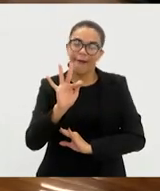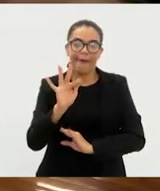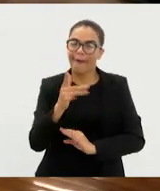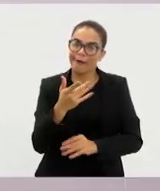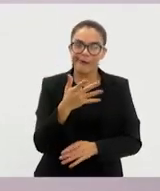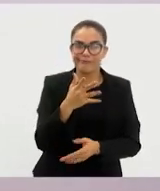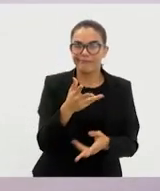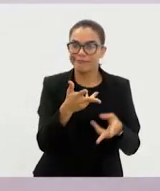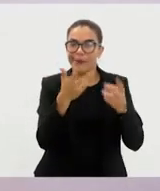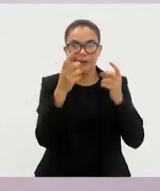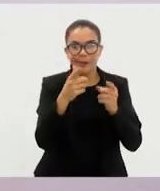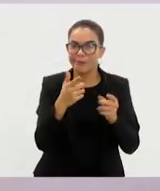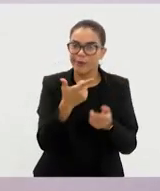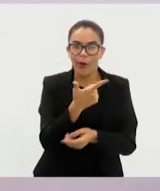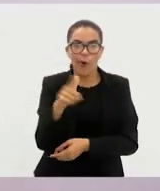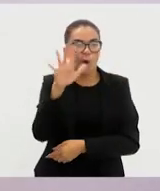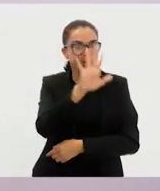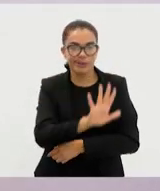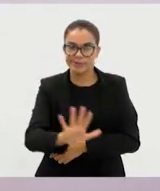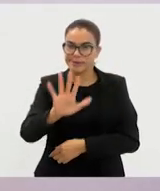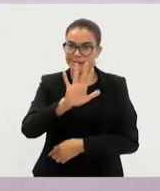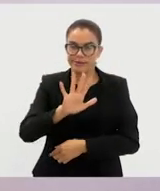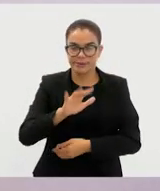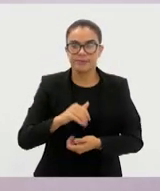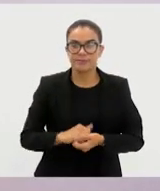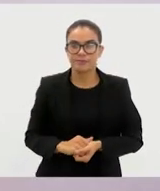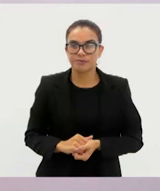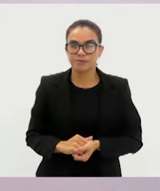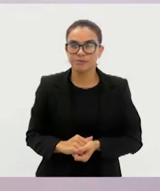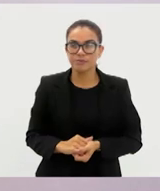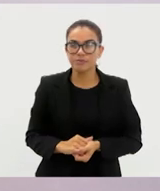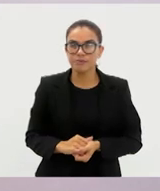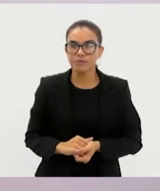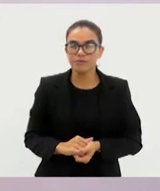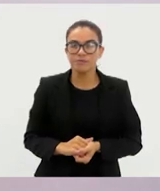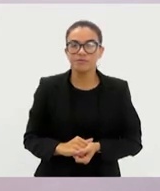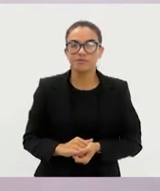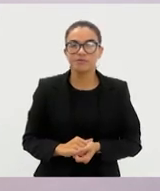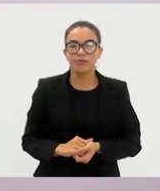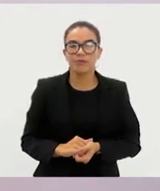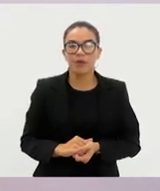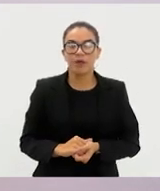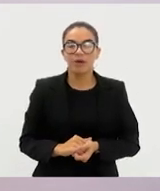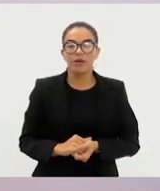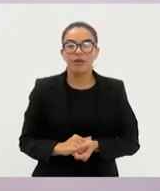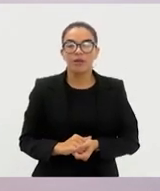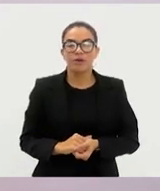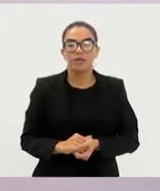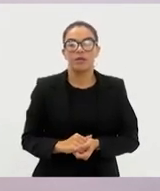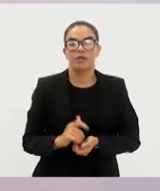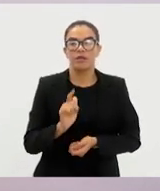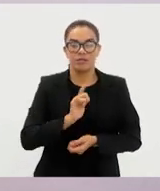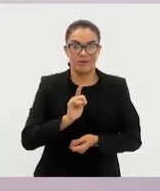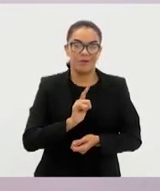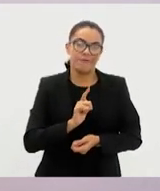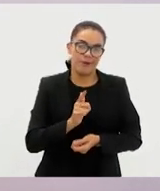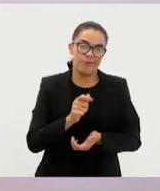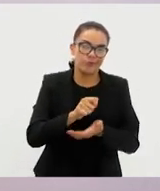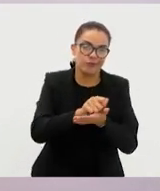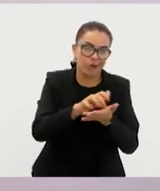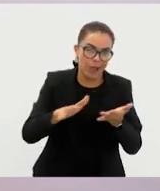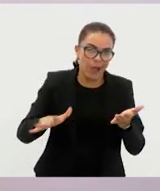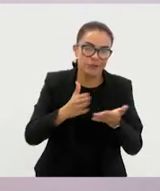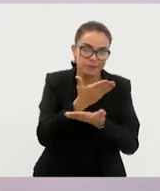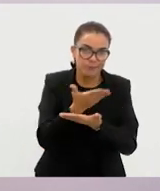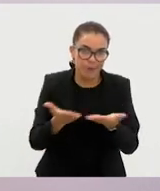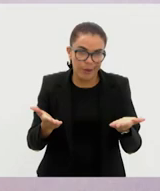Então, assim, aí você tem um outro panorama. O que nós tivemos aqui? Tivemos a perda